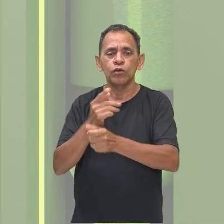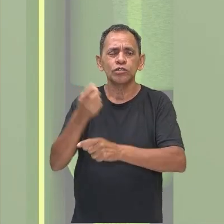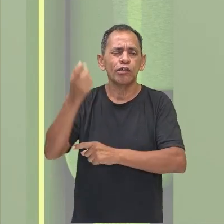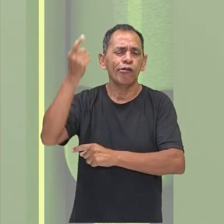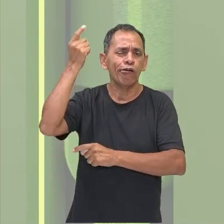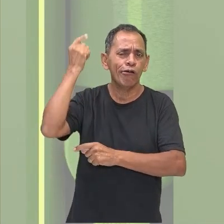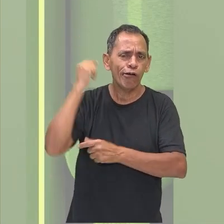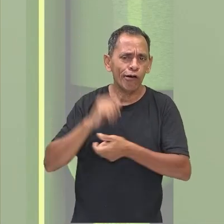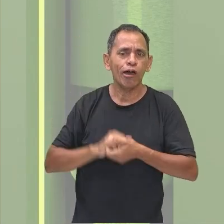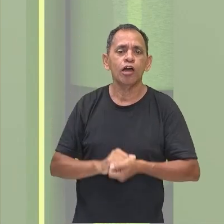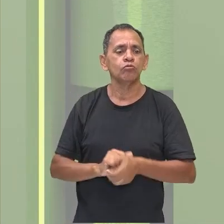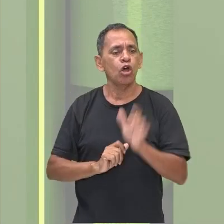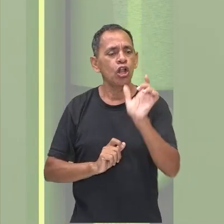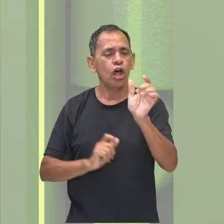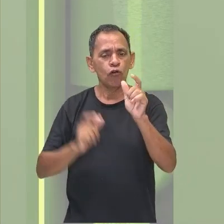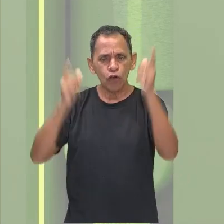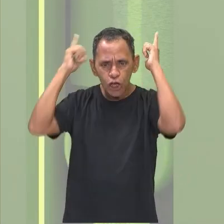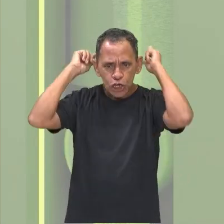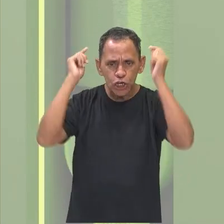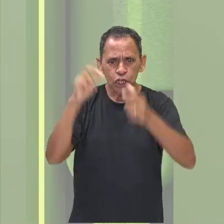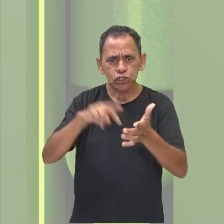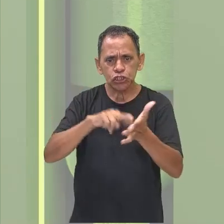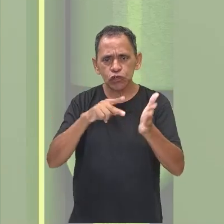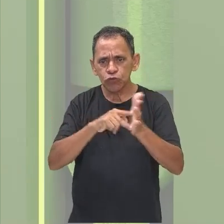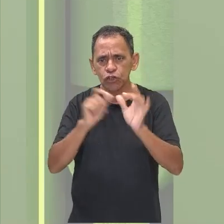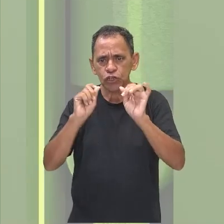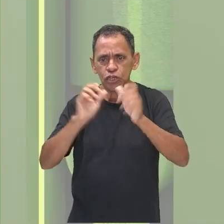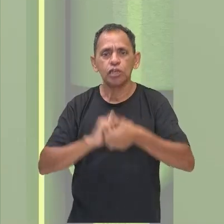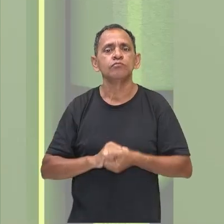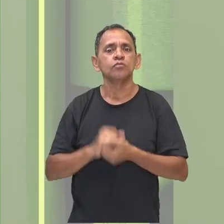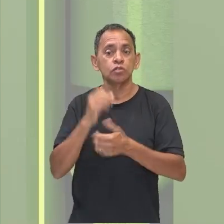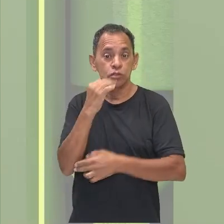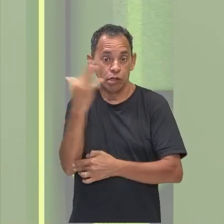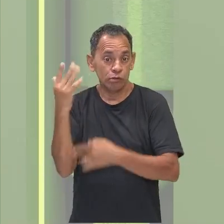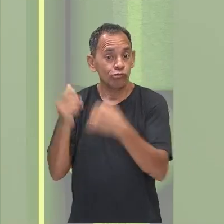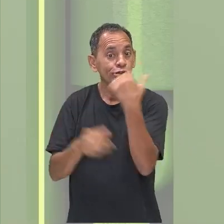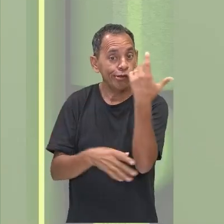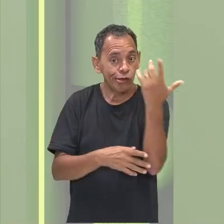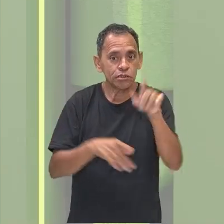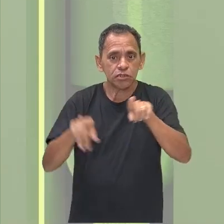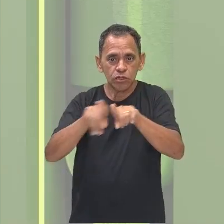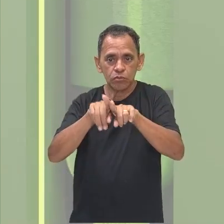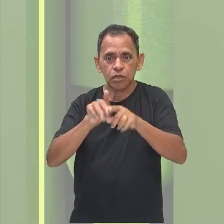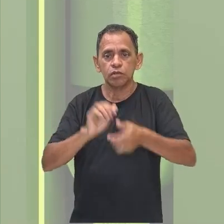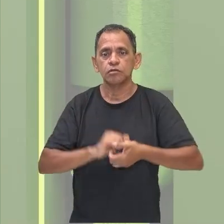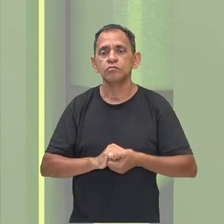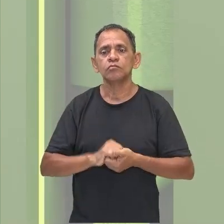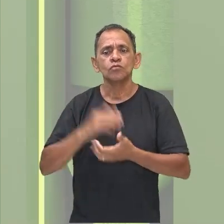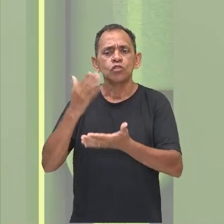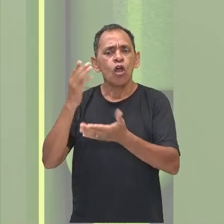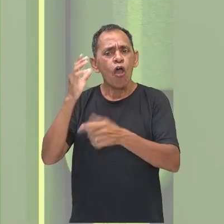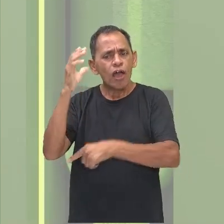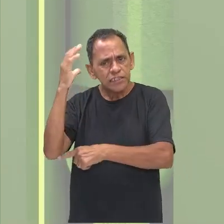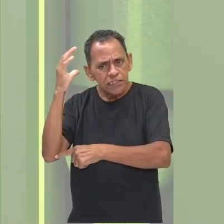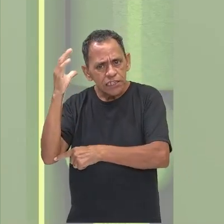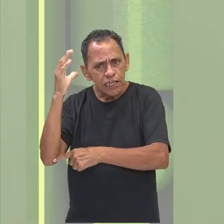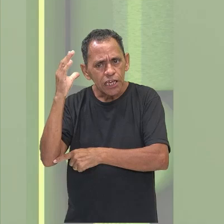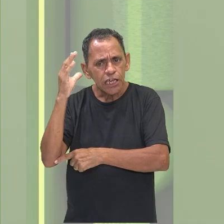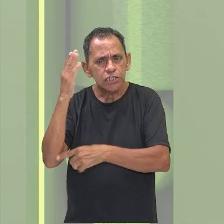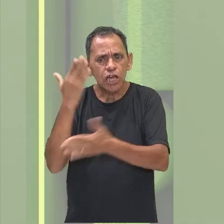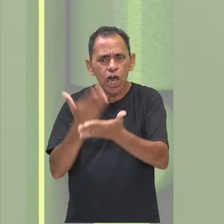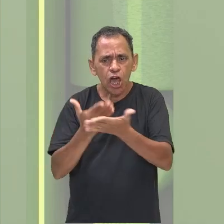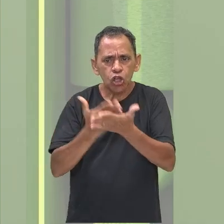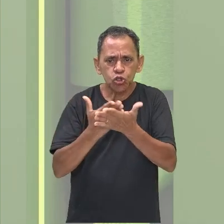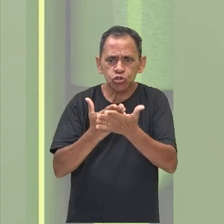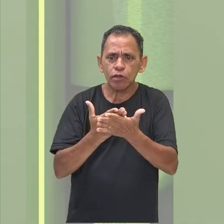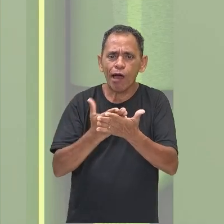natureza né pessoal então a física ela vai estudar a natureza mais do que isso ela é uma ciência